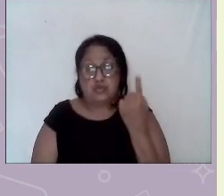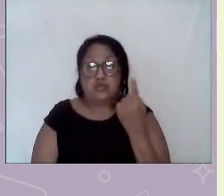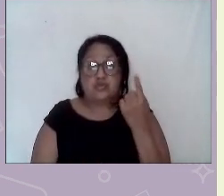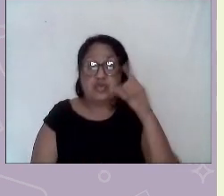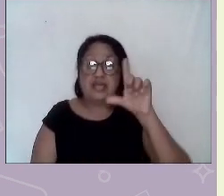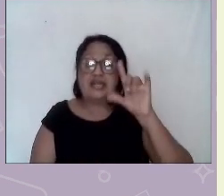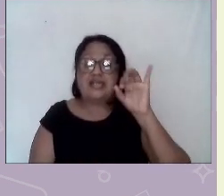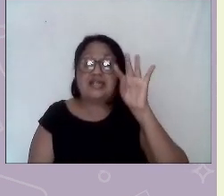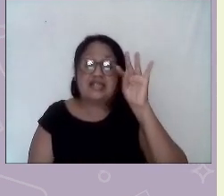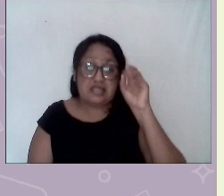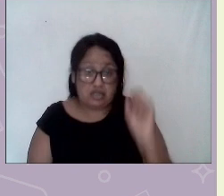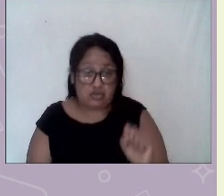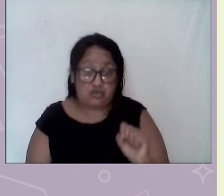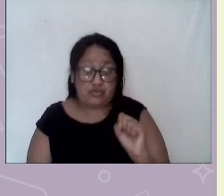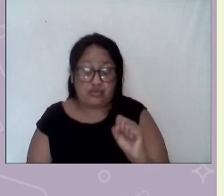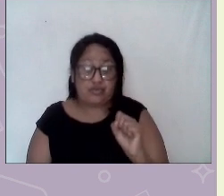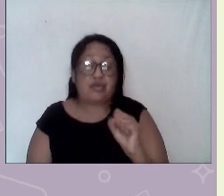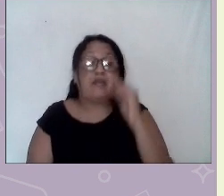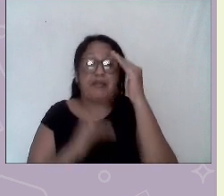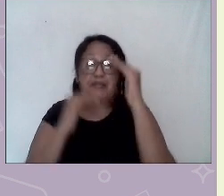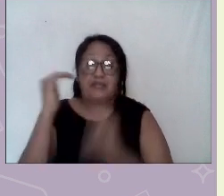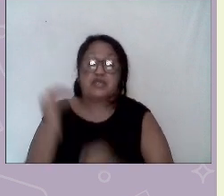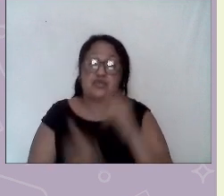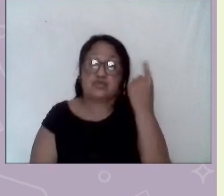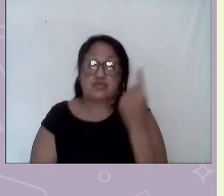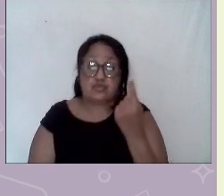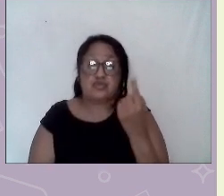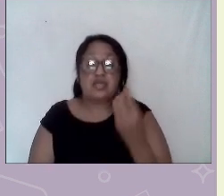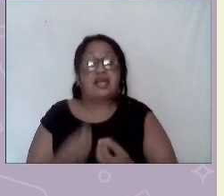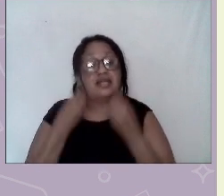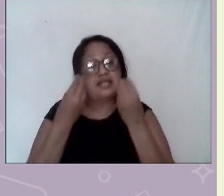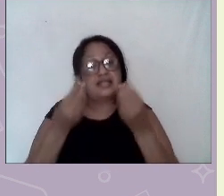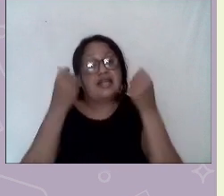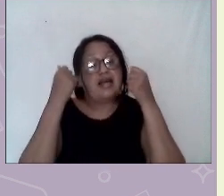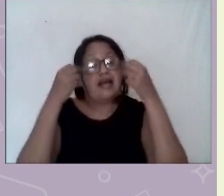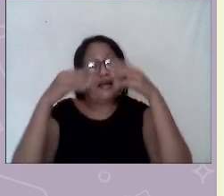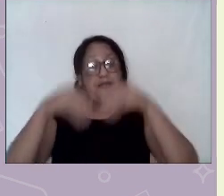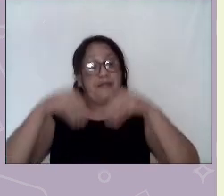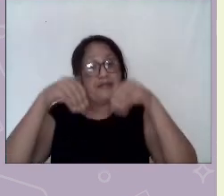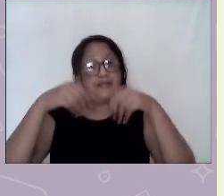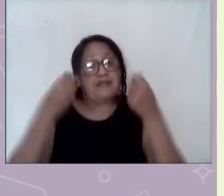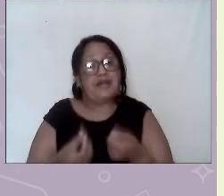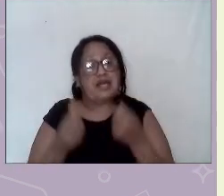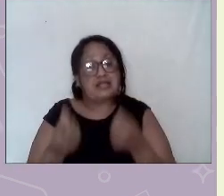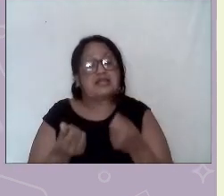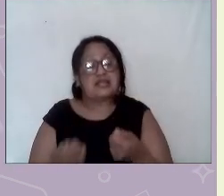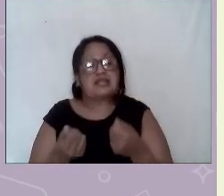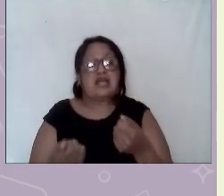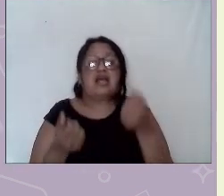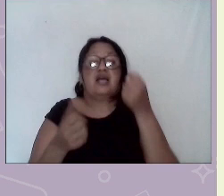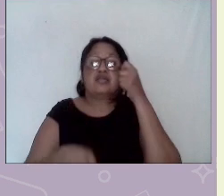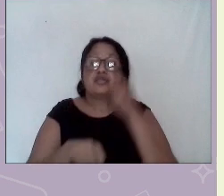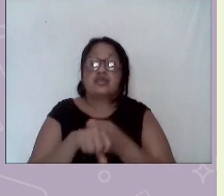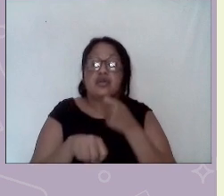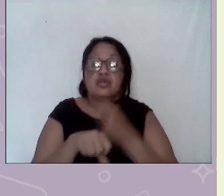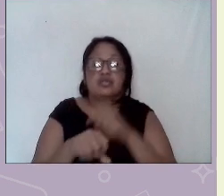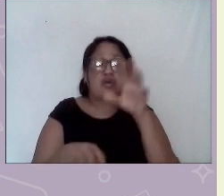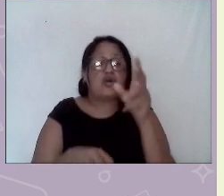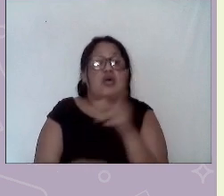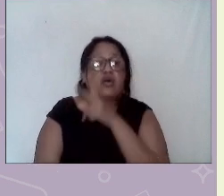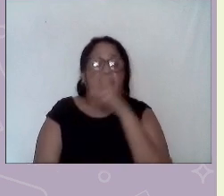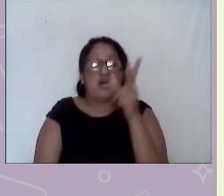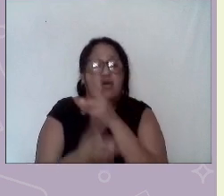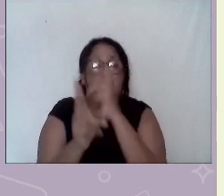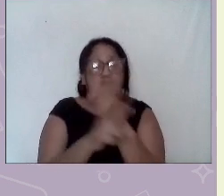mol litro a menos 1 ele dá as massas atômicas do cloro de sódio do oxigênio e do hidrogênio